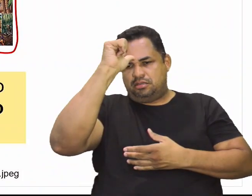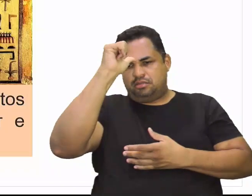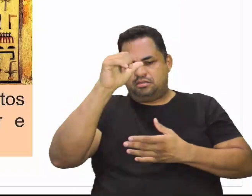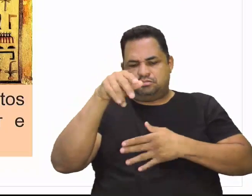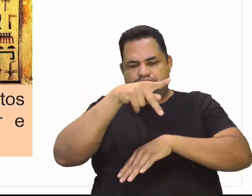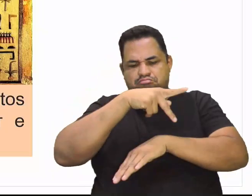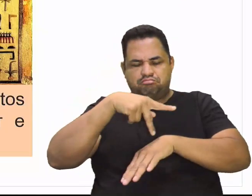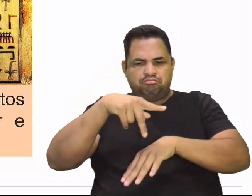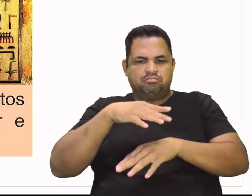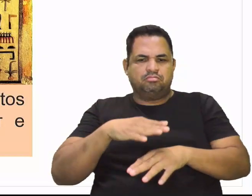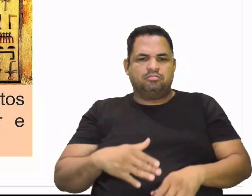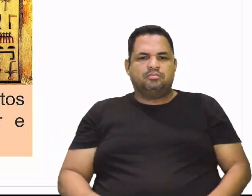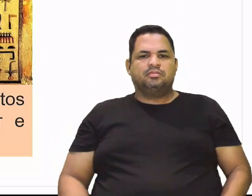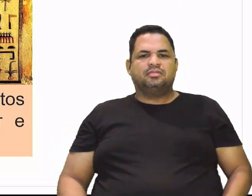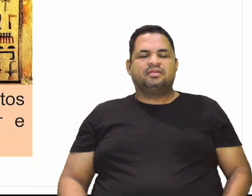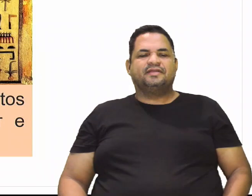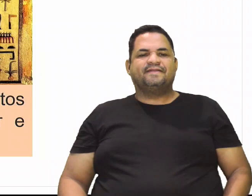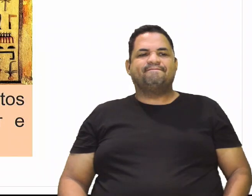assim.